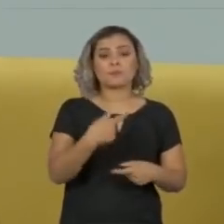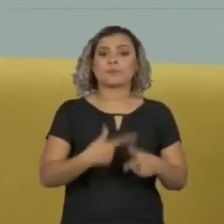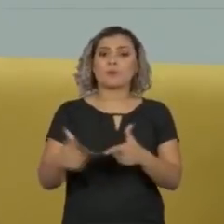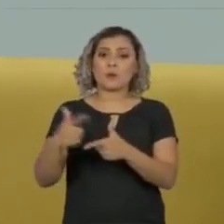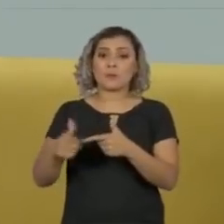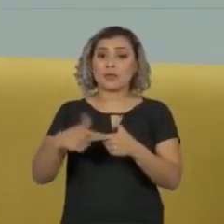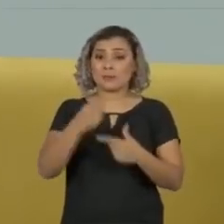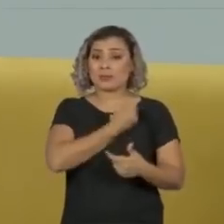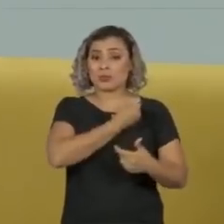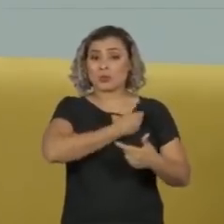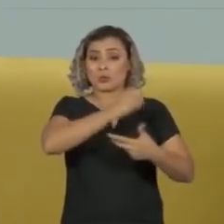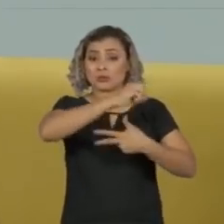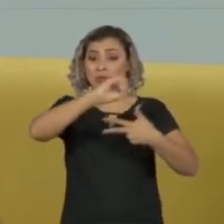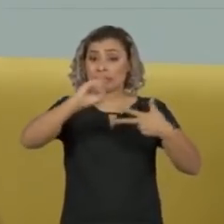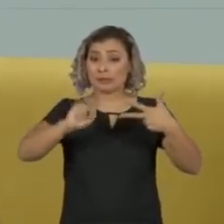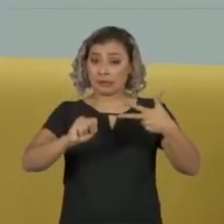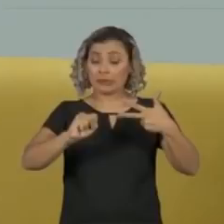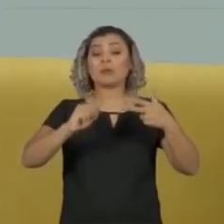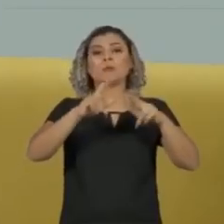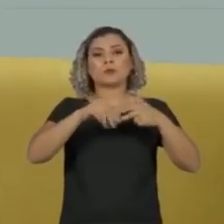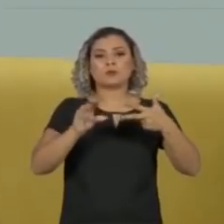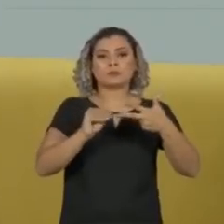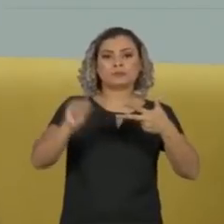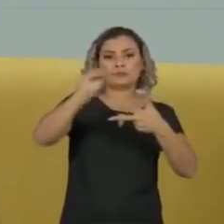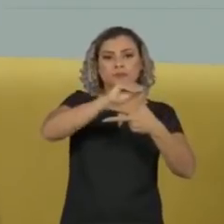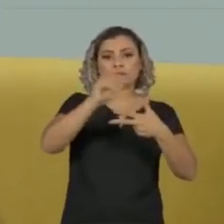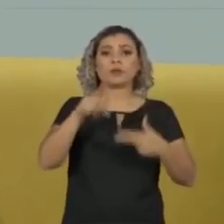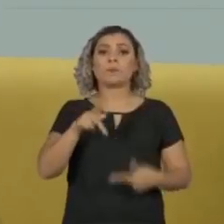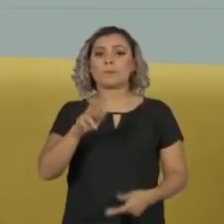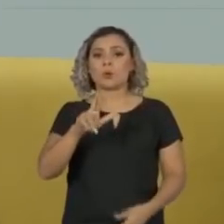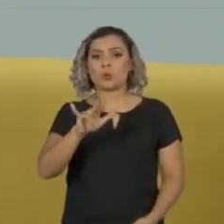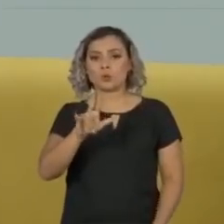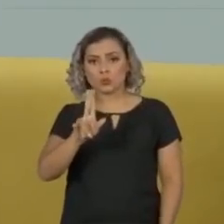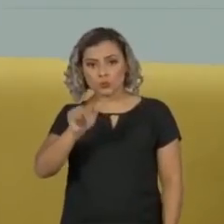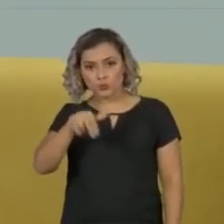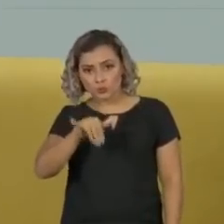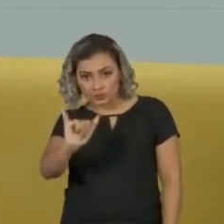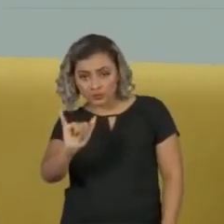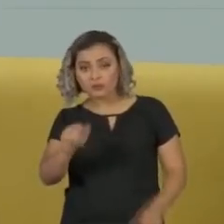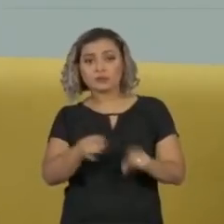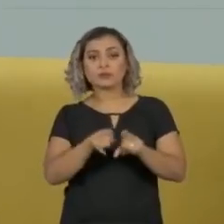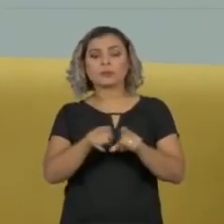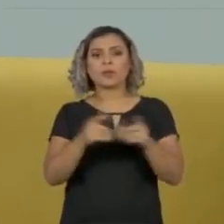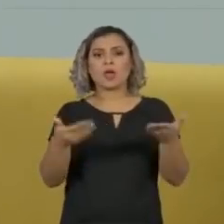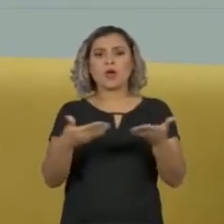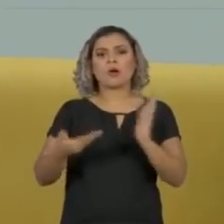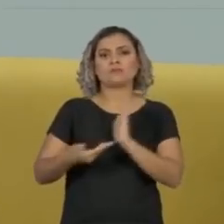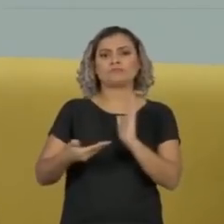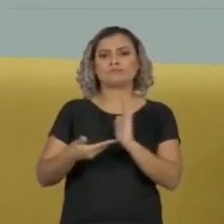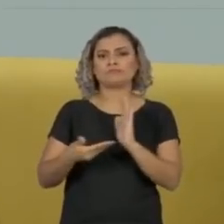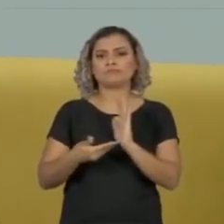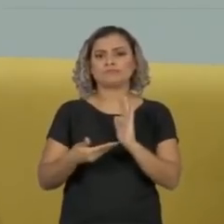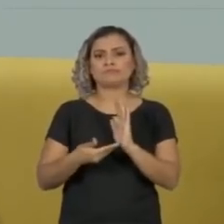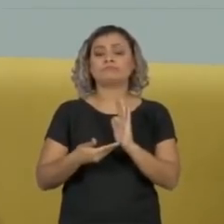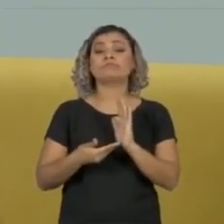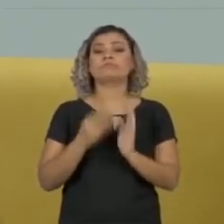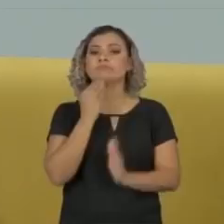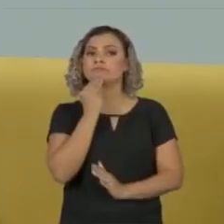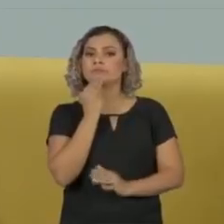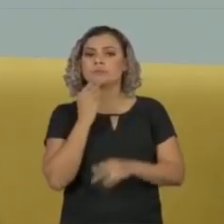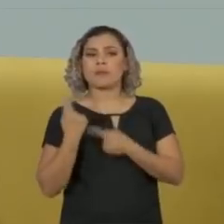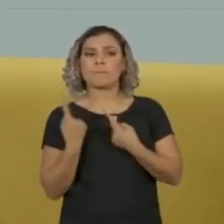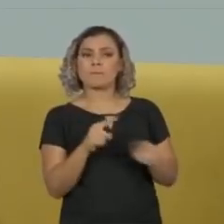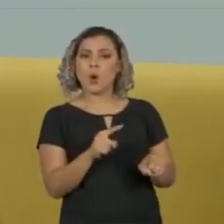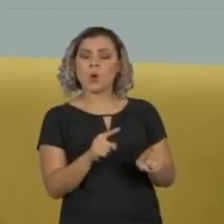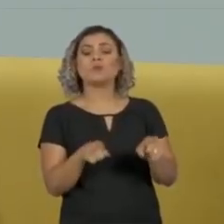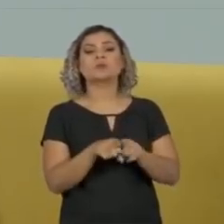do Enem, que ameaçaram o SISU e o ProUni, e ataques do presidente da Câmara ao ministro Abraham Weintraub, o